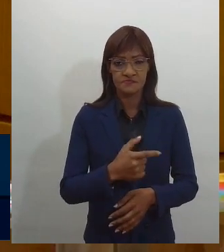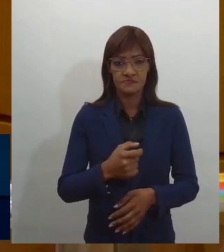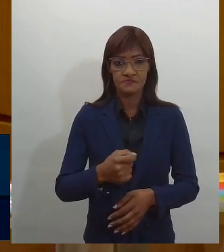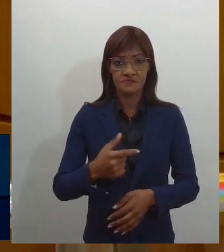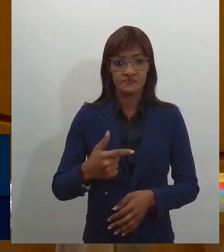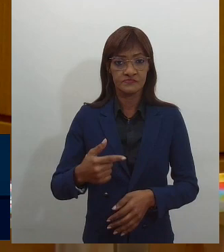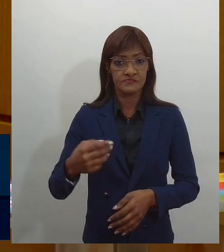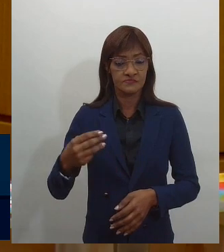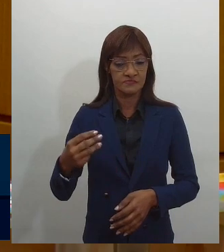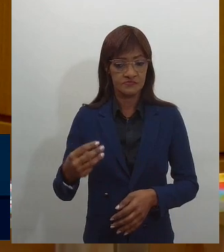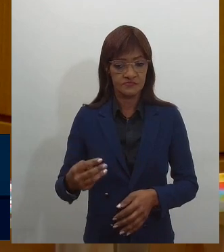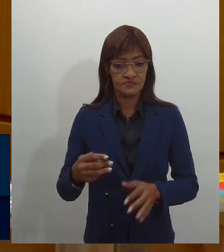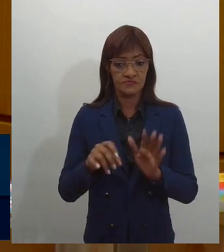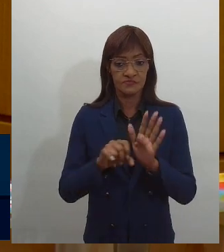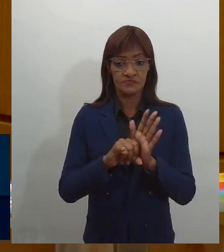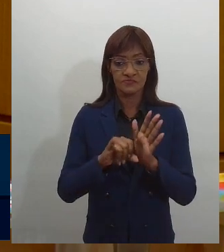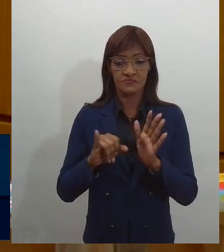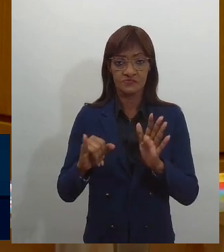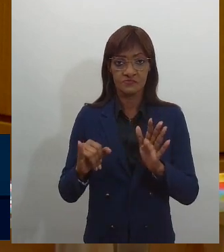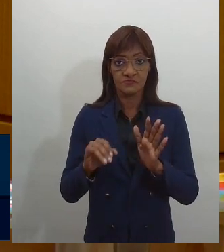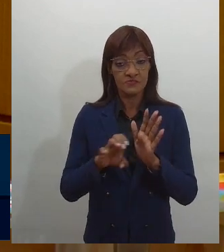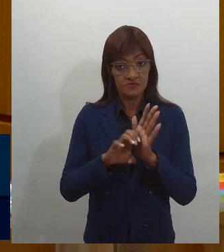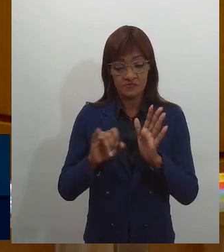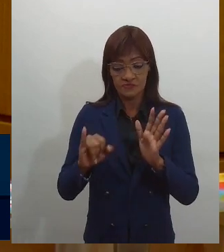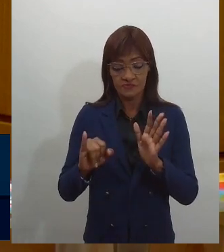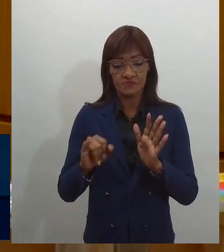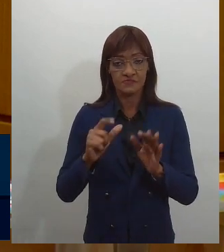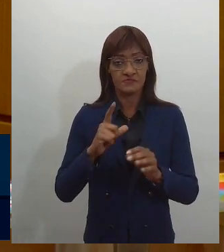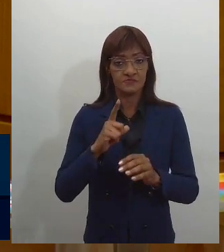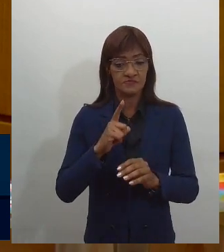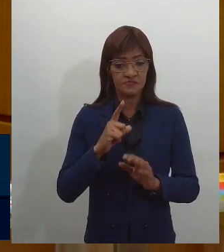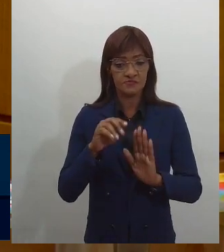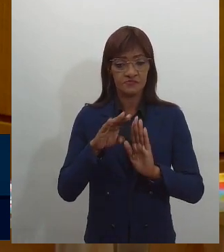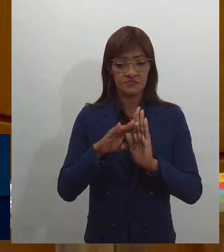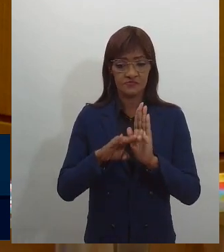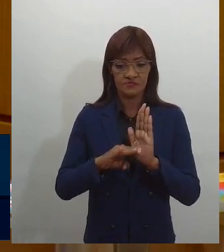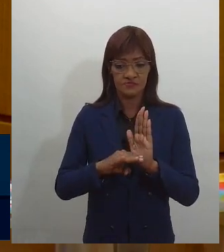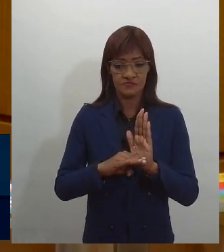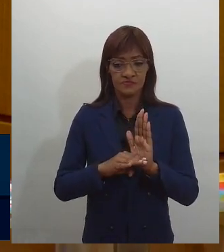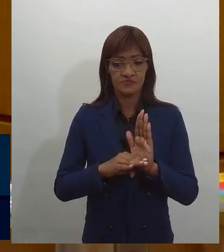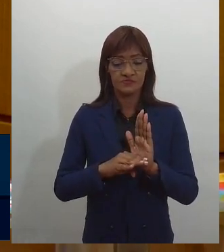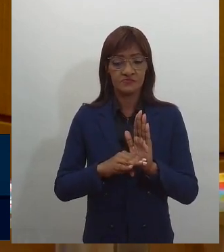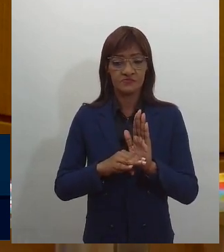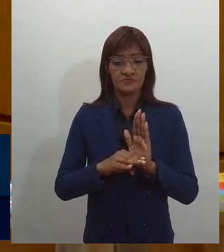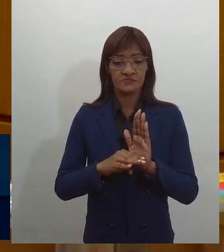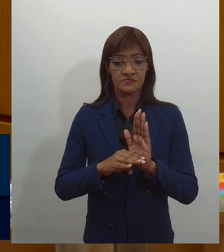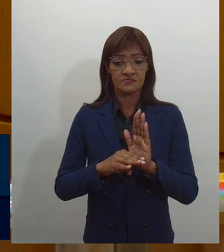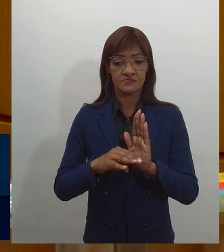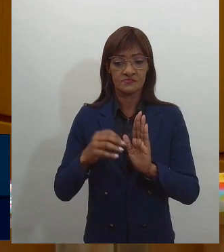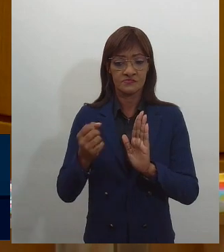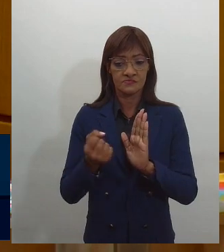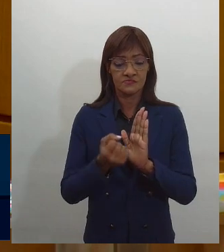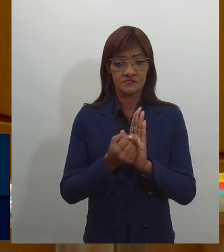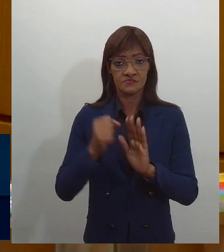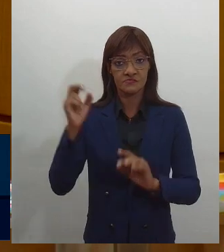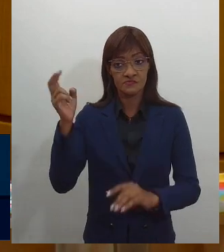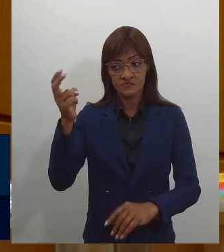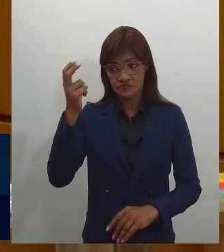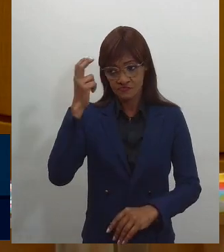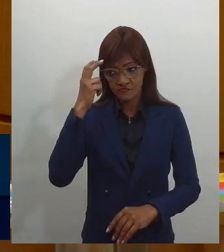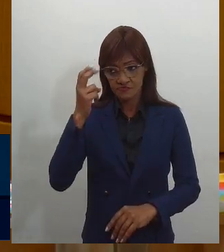de chamamento público do Programa de Registro do Patrimônio Vivo da Cultura Sergipana, na edição